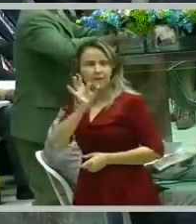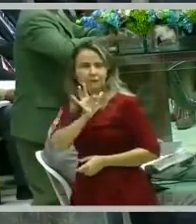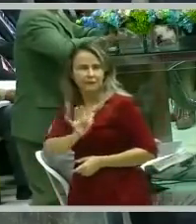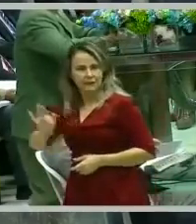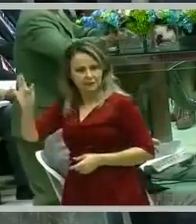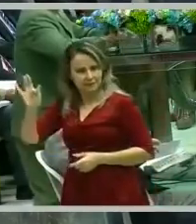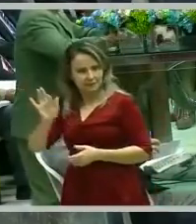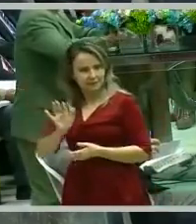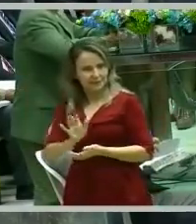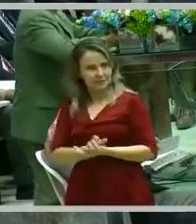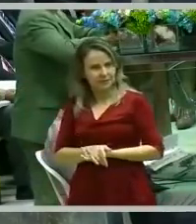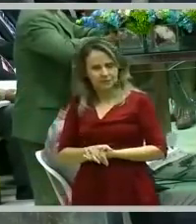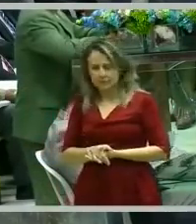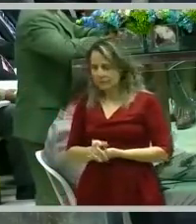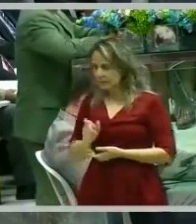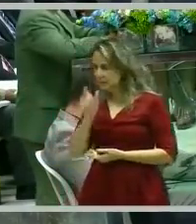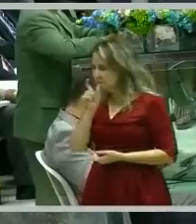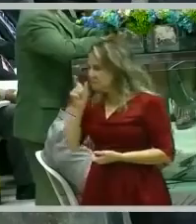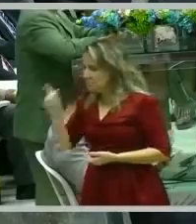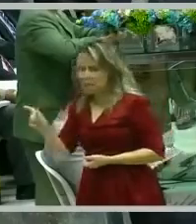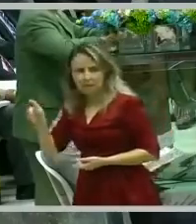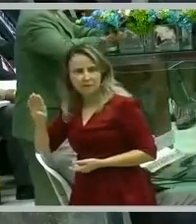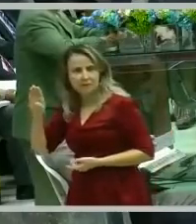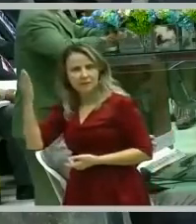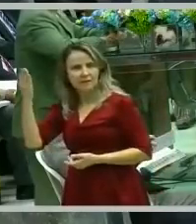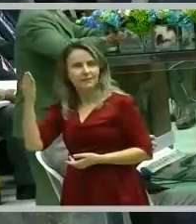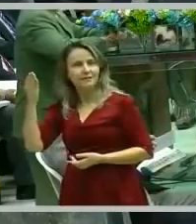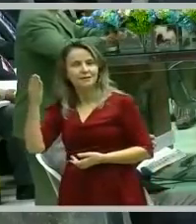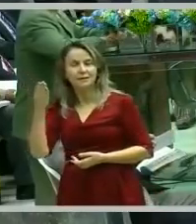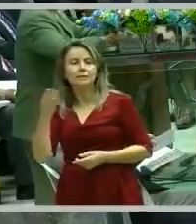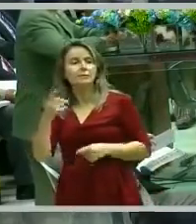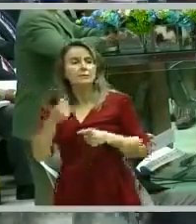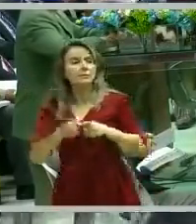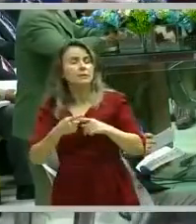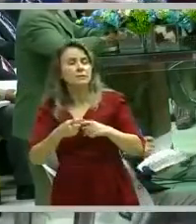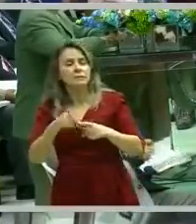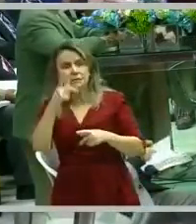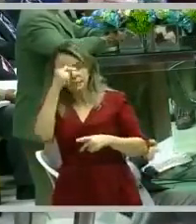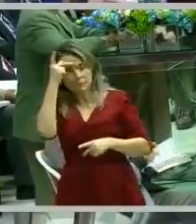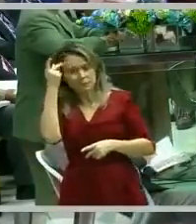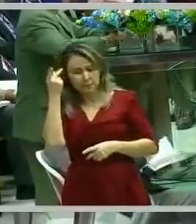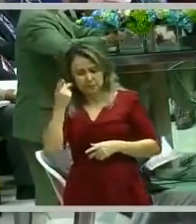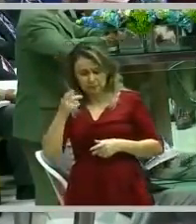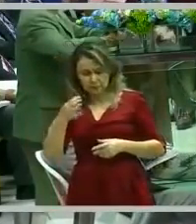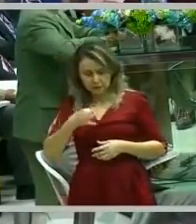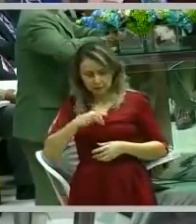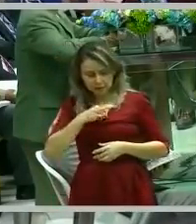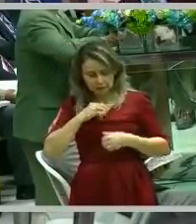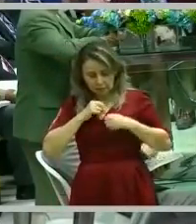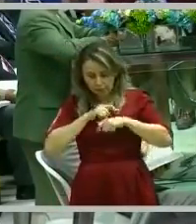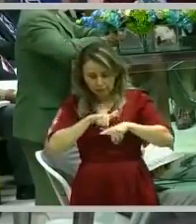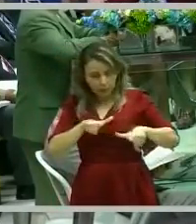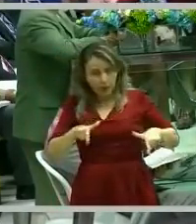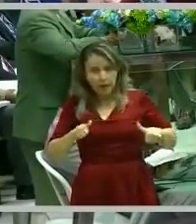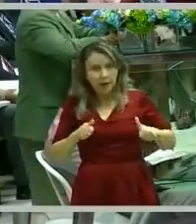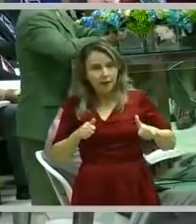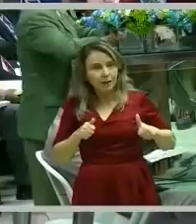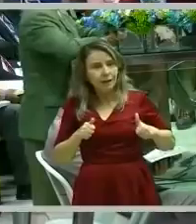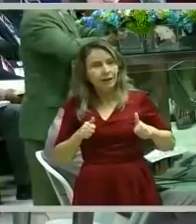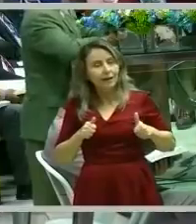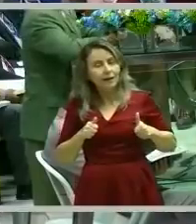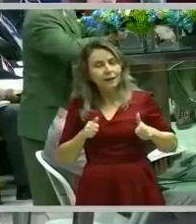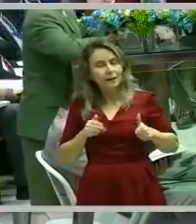hipócrita. Porque quem é vazio é doido. Quem é vazio do Espírito Santo, já que é vazio, quer que todo